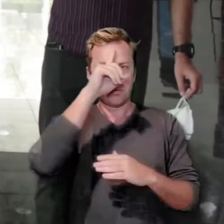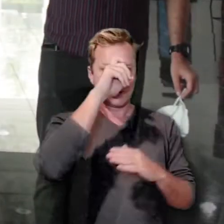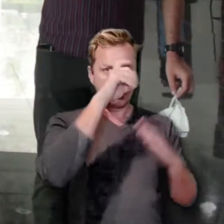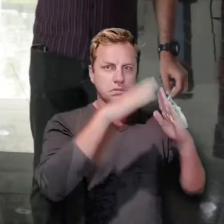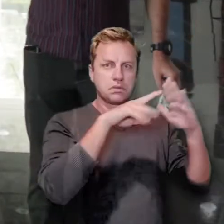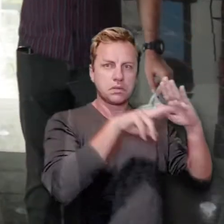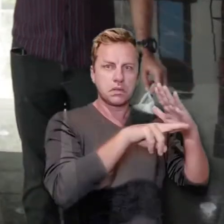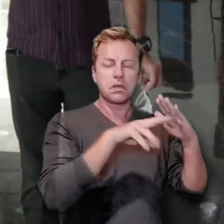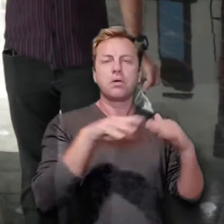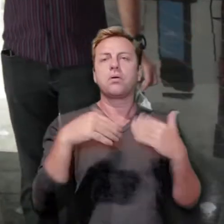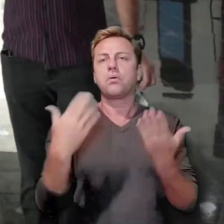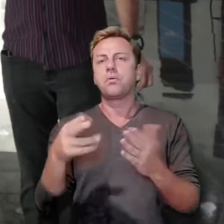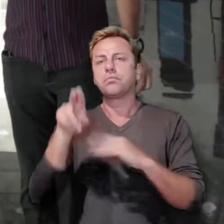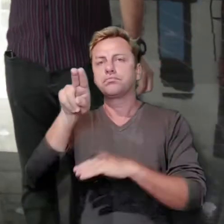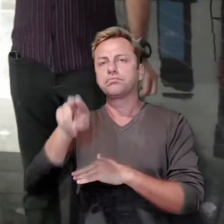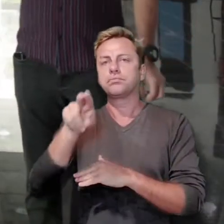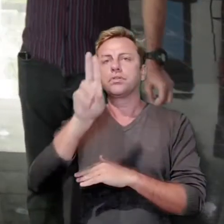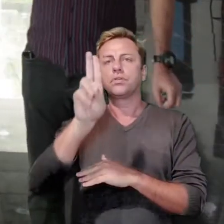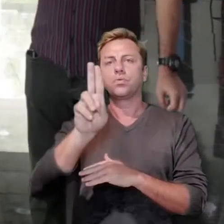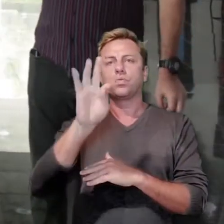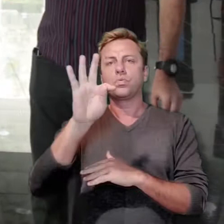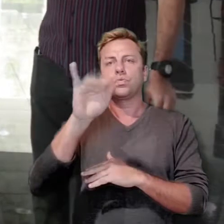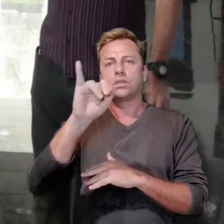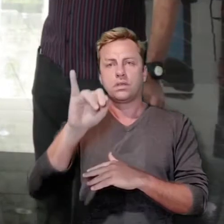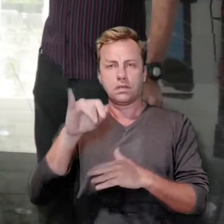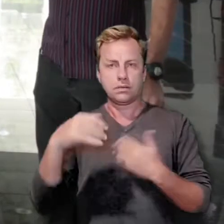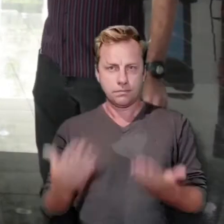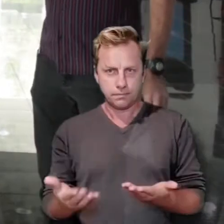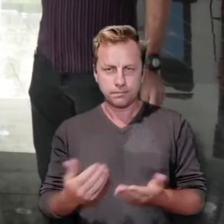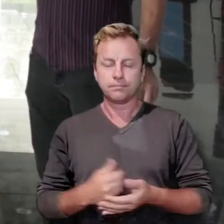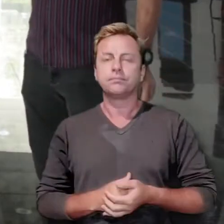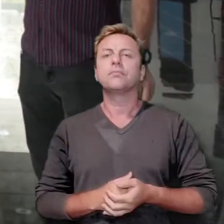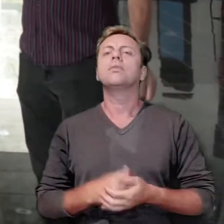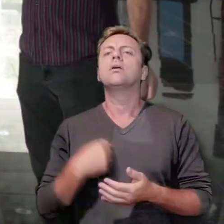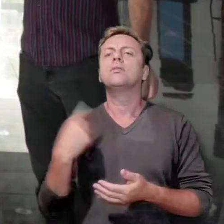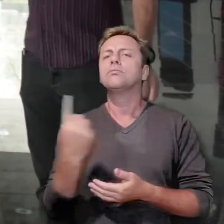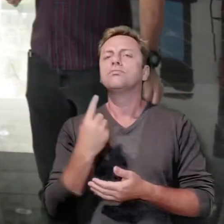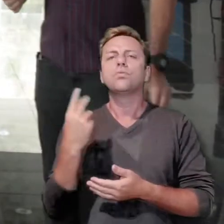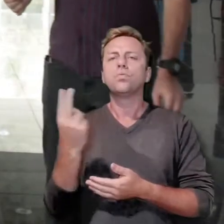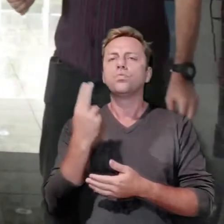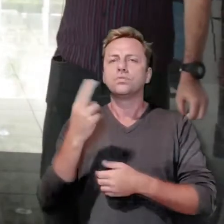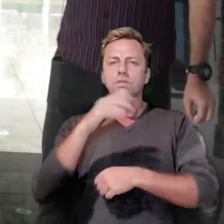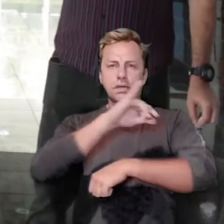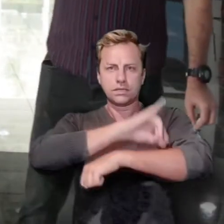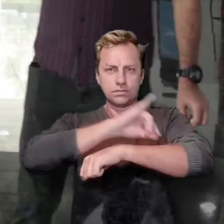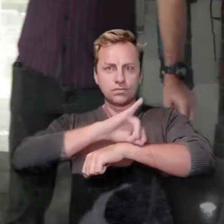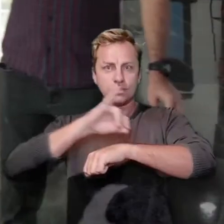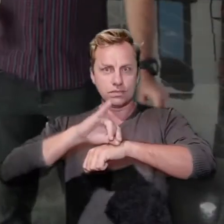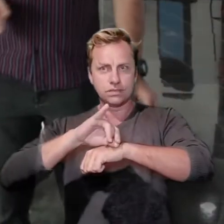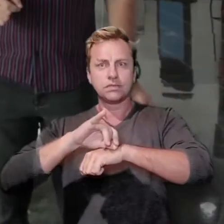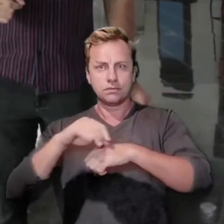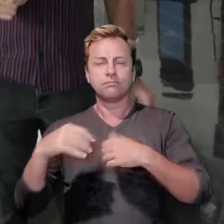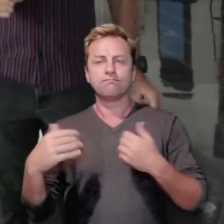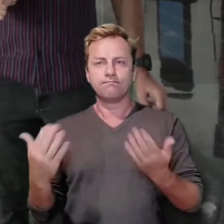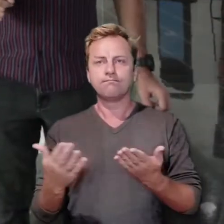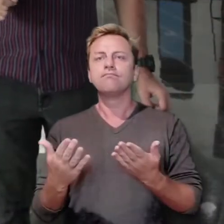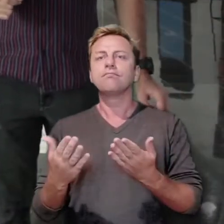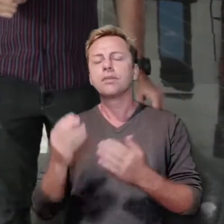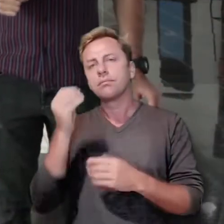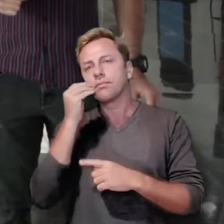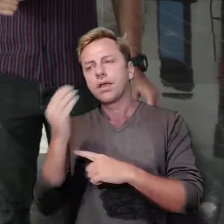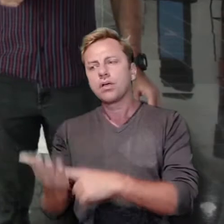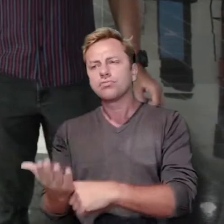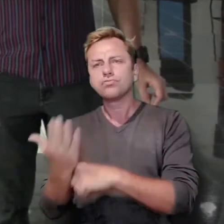ou seja numa unidade de terapia intensiva. Então a gente vai usar a exposição Vias do